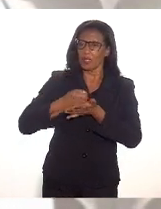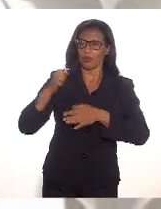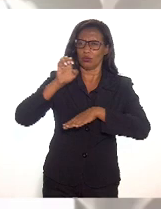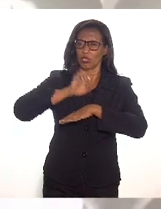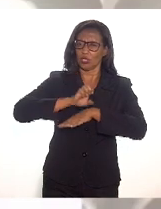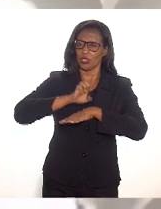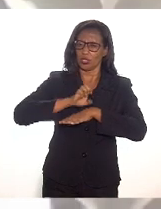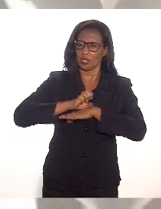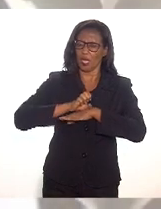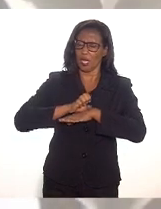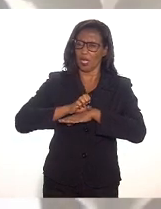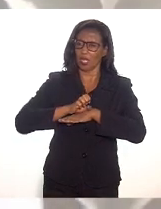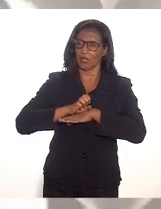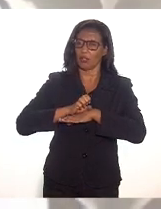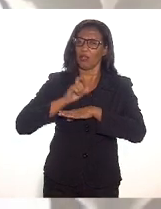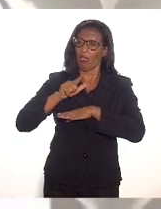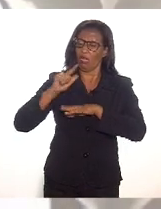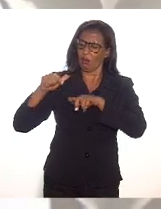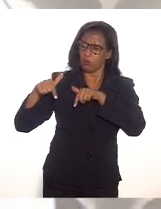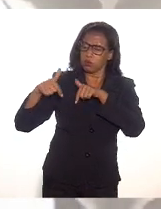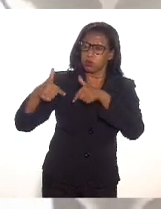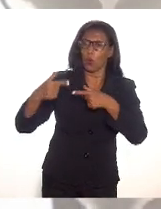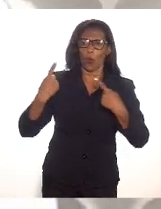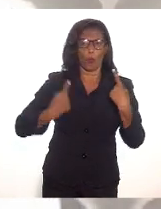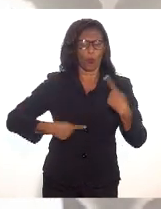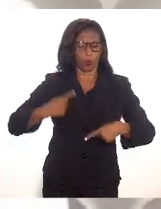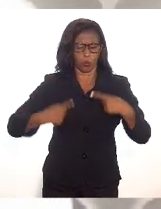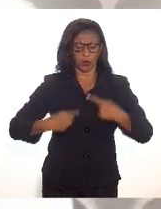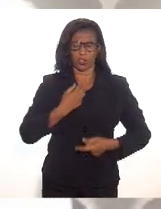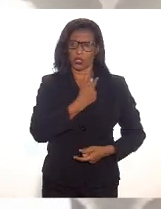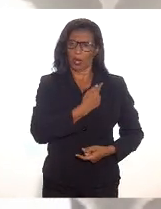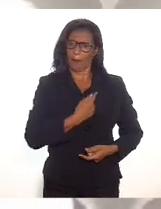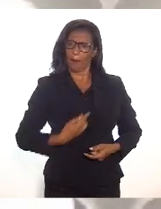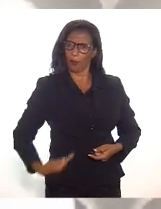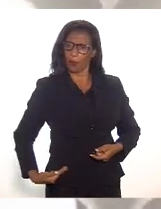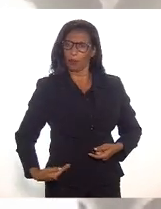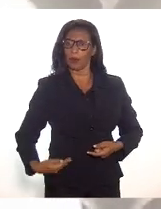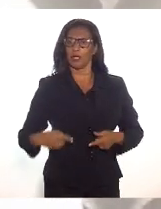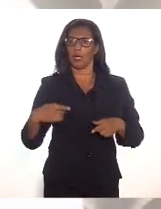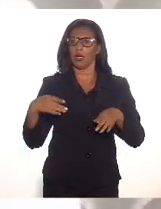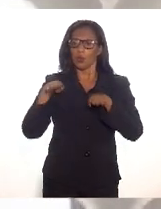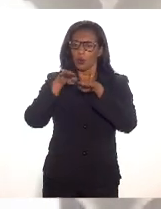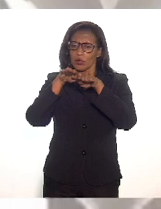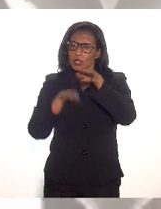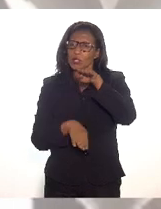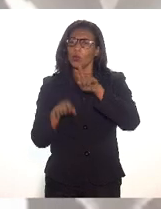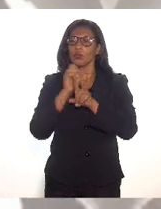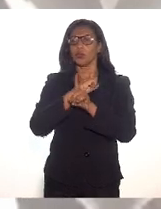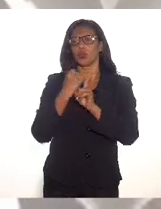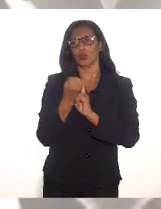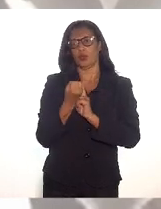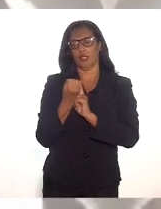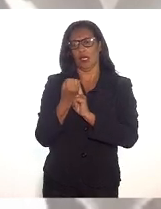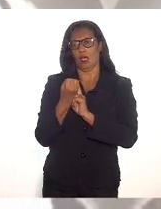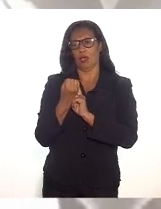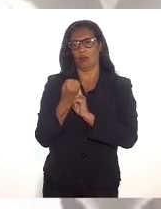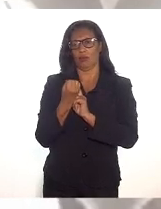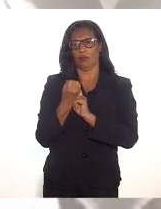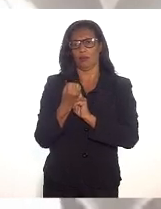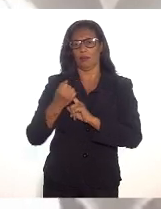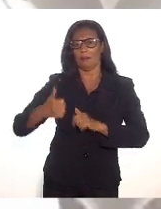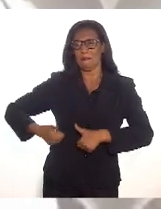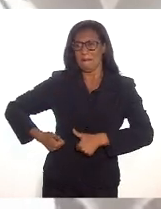Estado é atuar com políticas públicas no enfrentamento da desigualdade social. Melhor